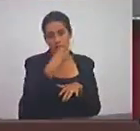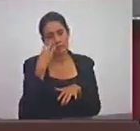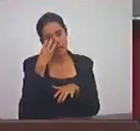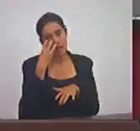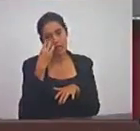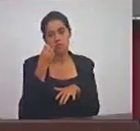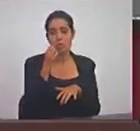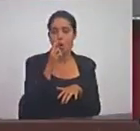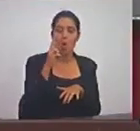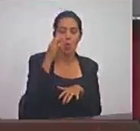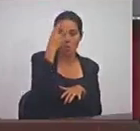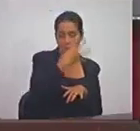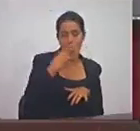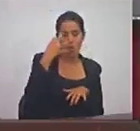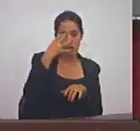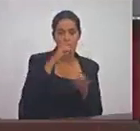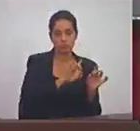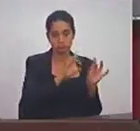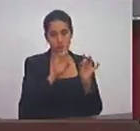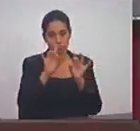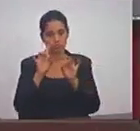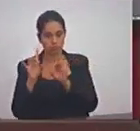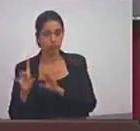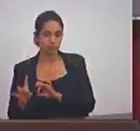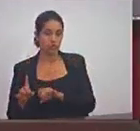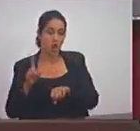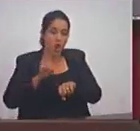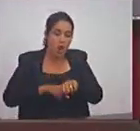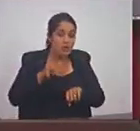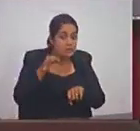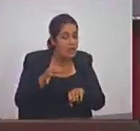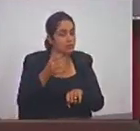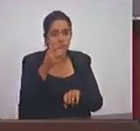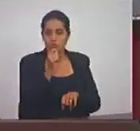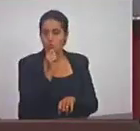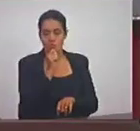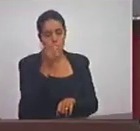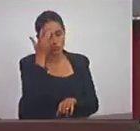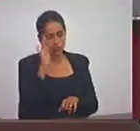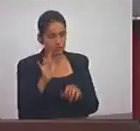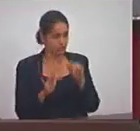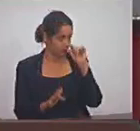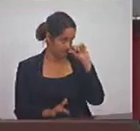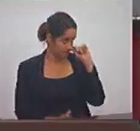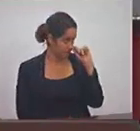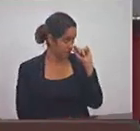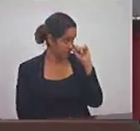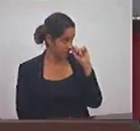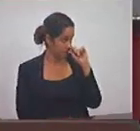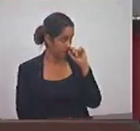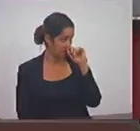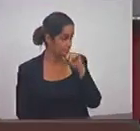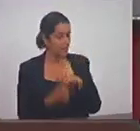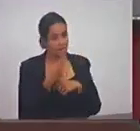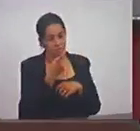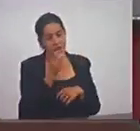dia. E outros projetos que tem para a Vila Carvalho aí também, que há de vir aí. Senhor presidente, minha fala